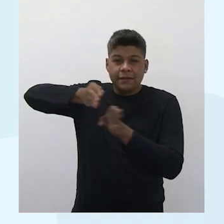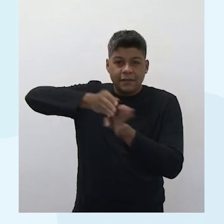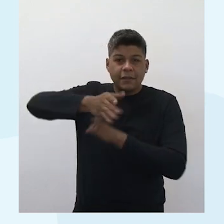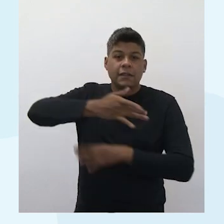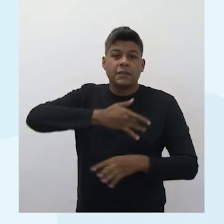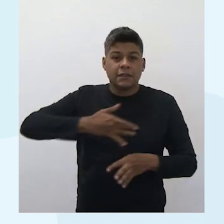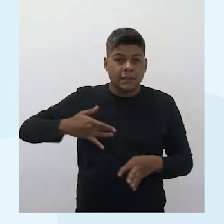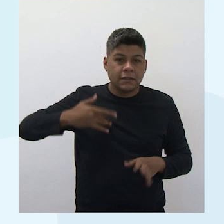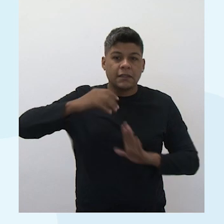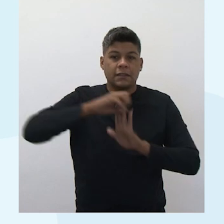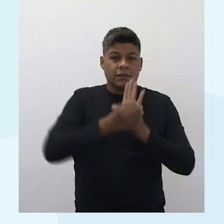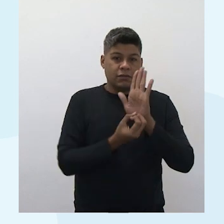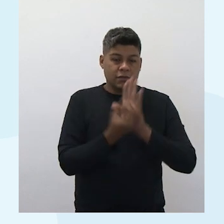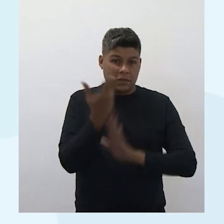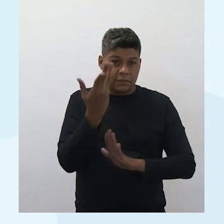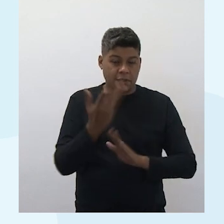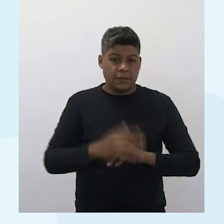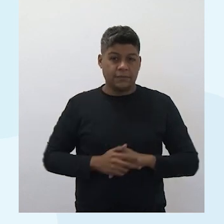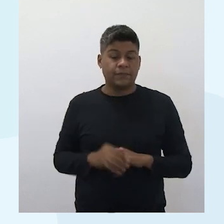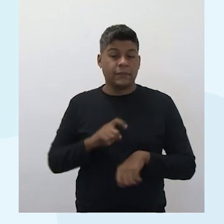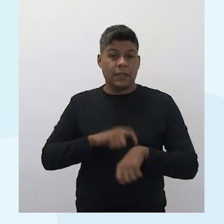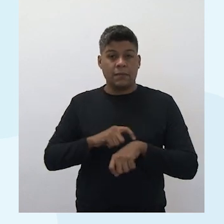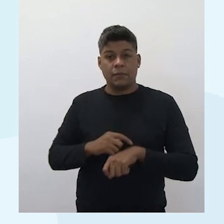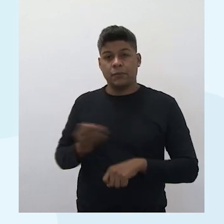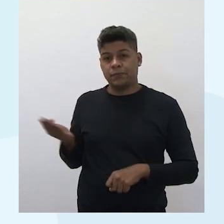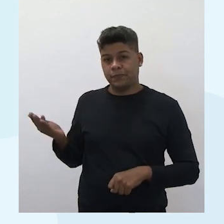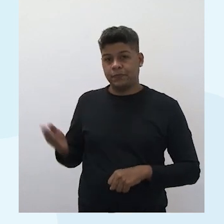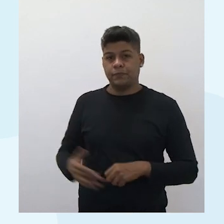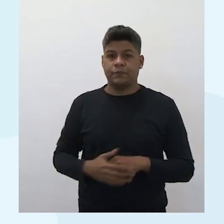e sustentabilidade? Tempo na tela.